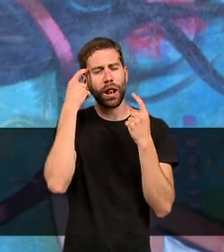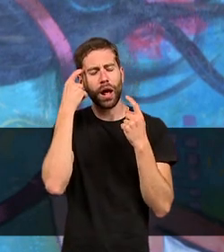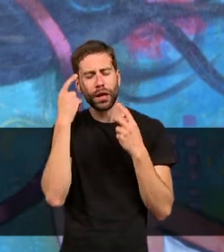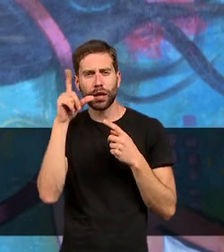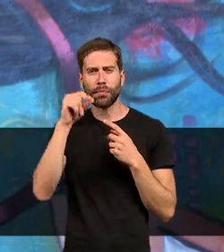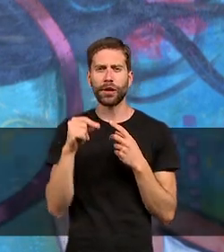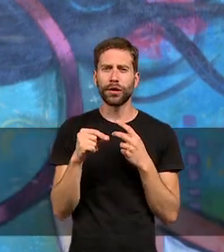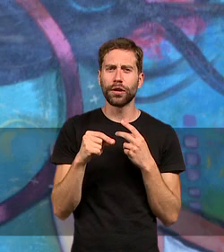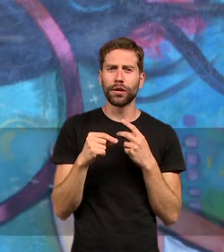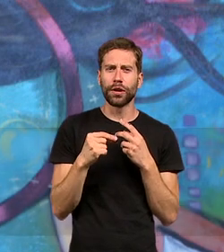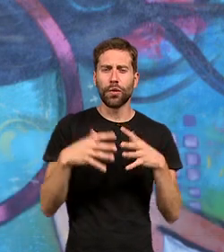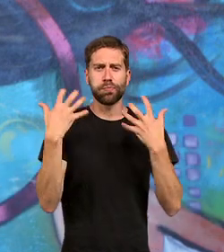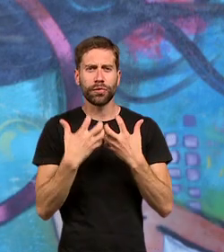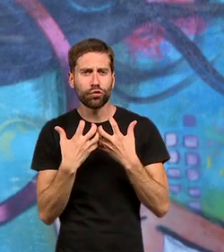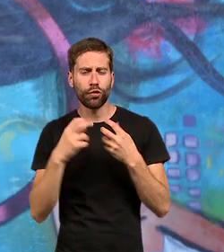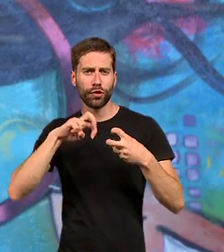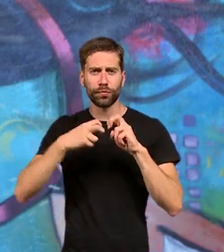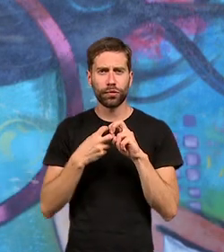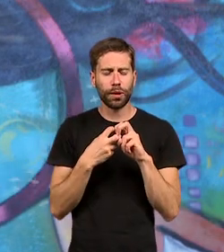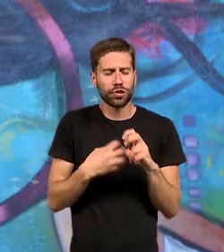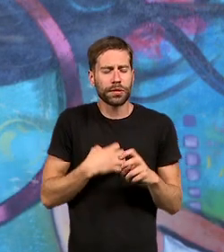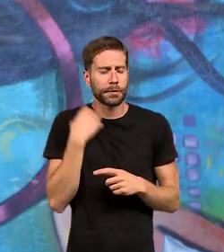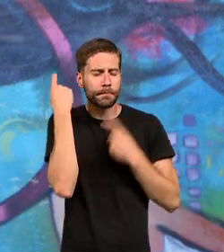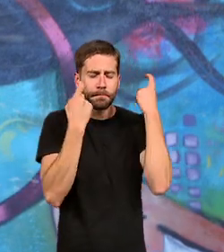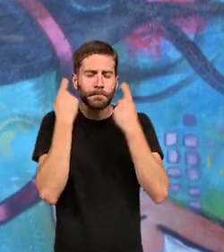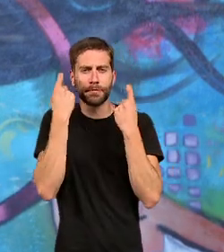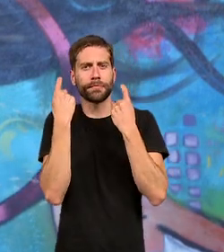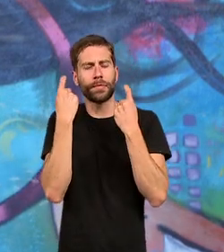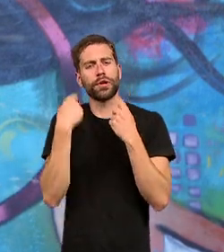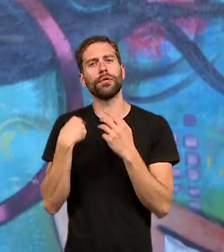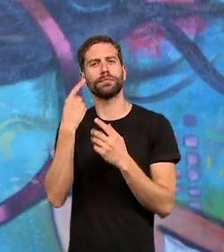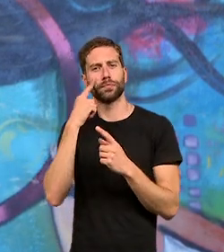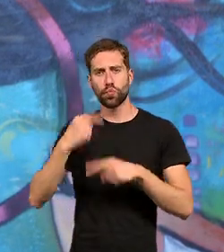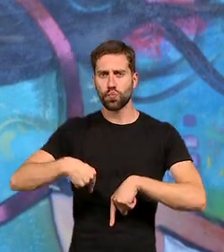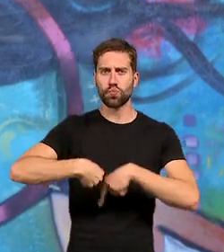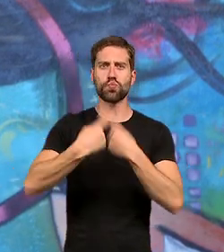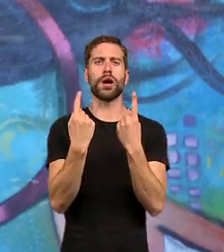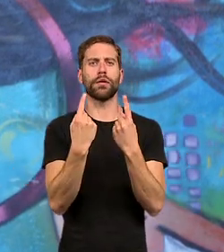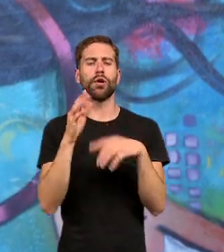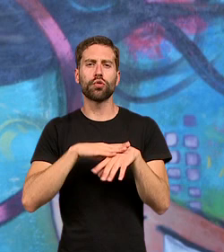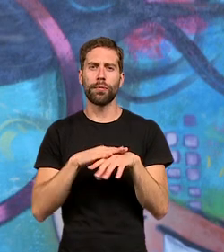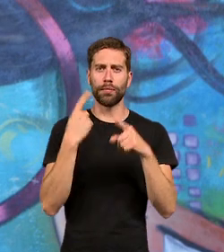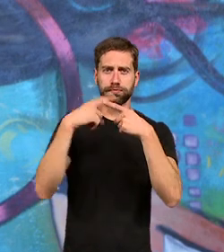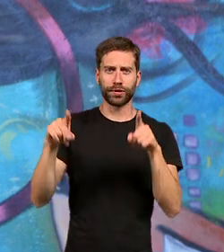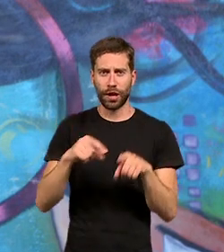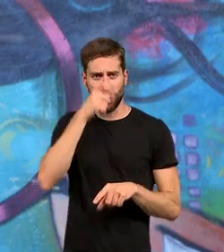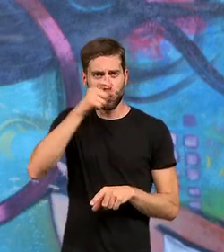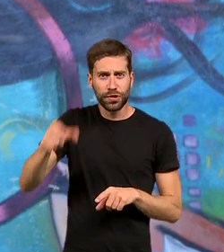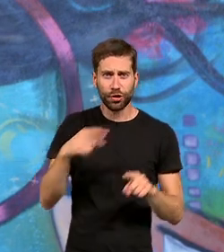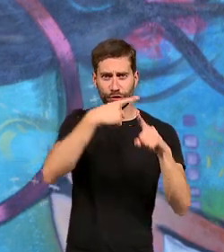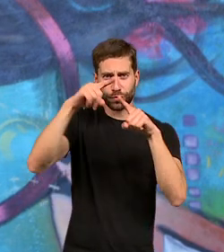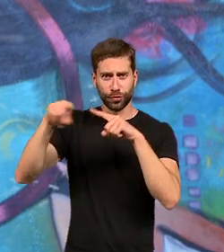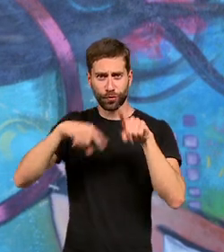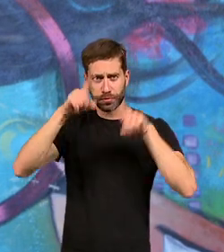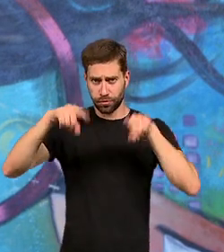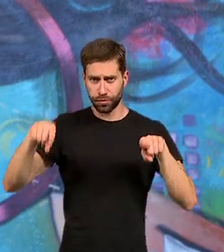preocupações que são, basicamente, a demasiada valorização pela diferença, não só do ser